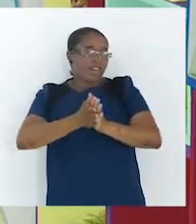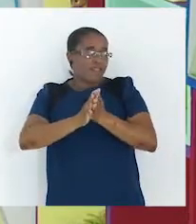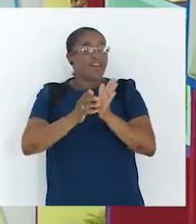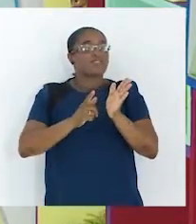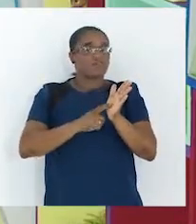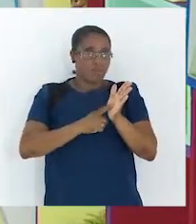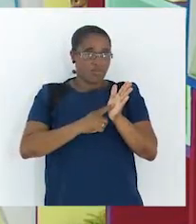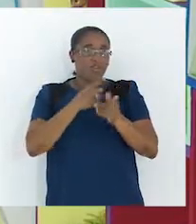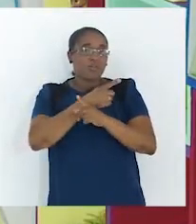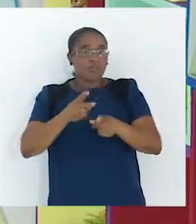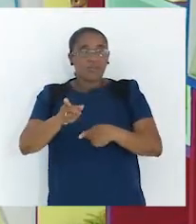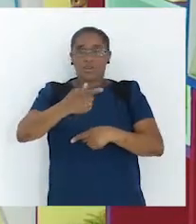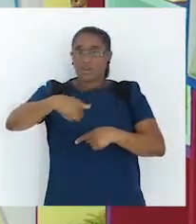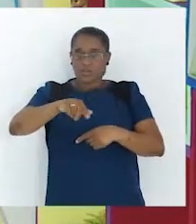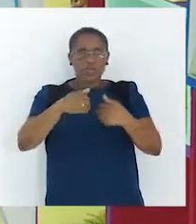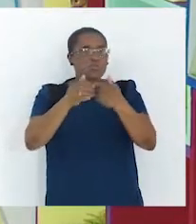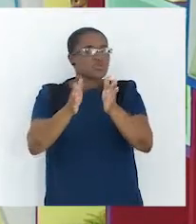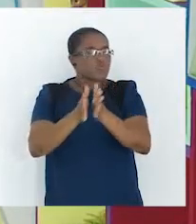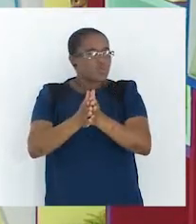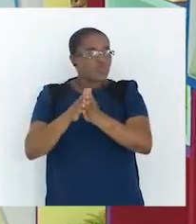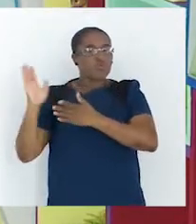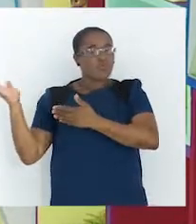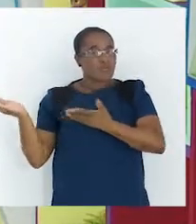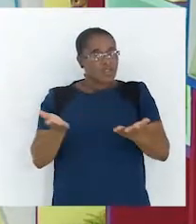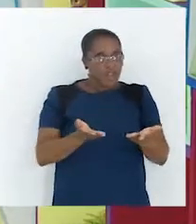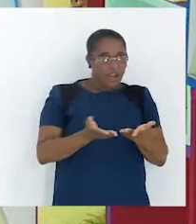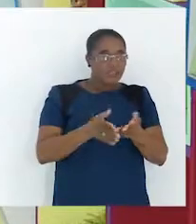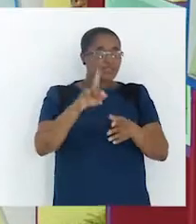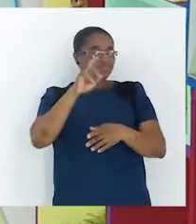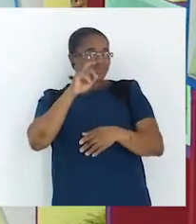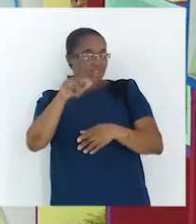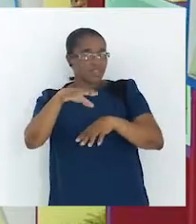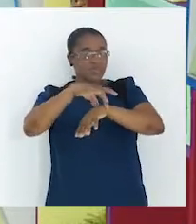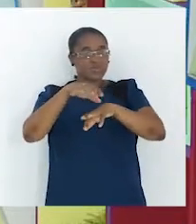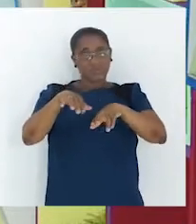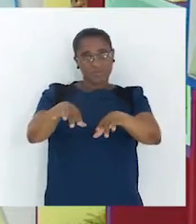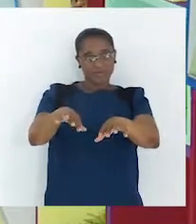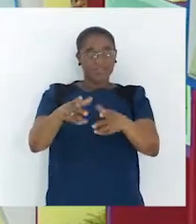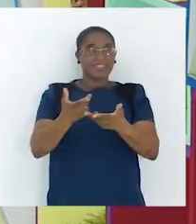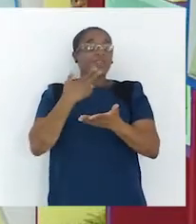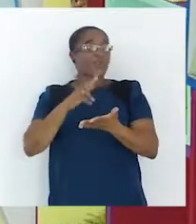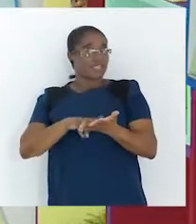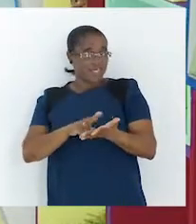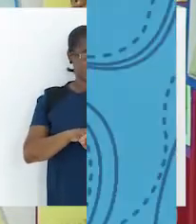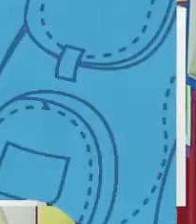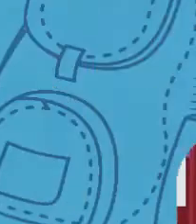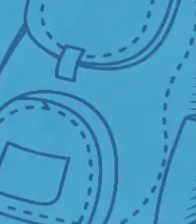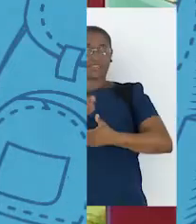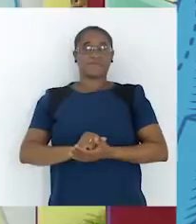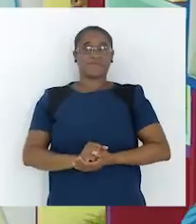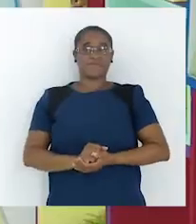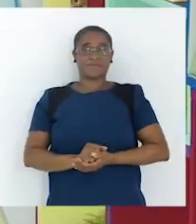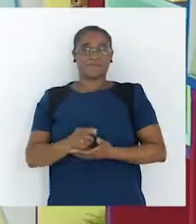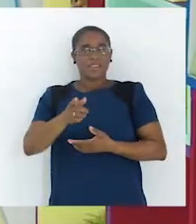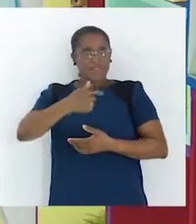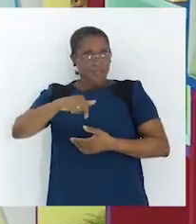mãos porque nós todos somos chamados a combater esta família e com certeza vamos vencer